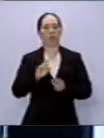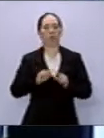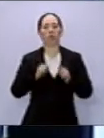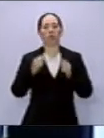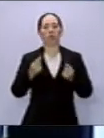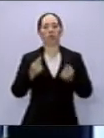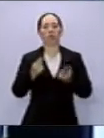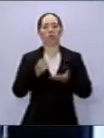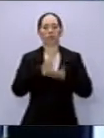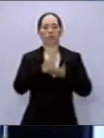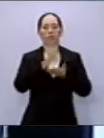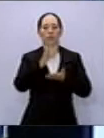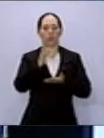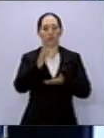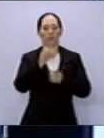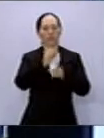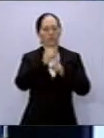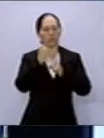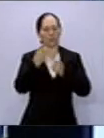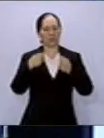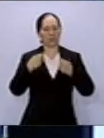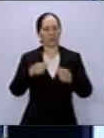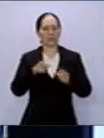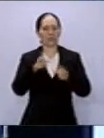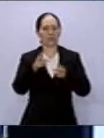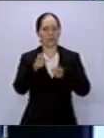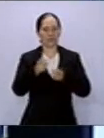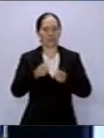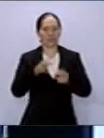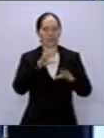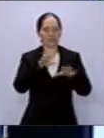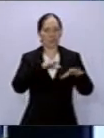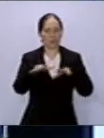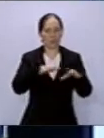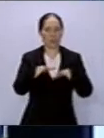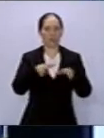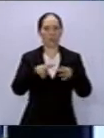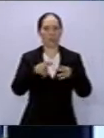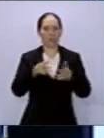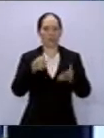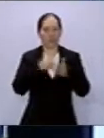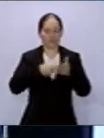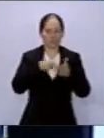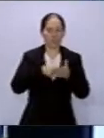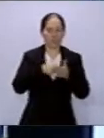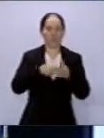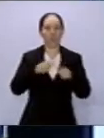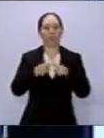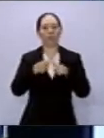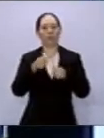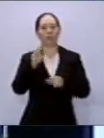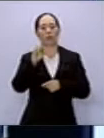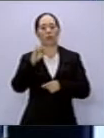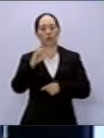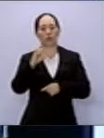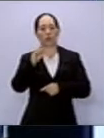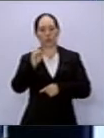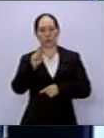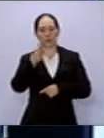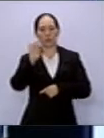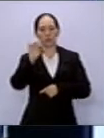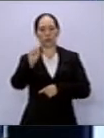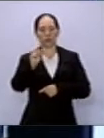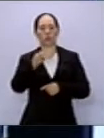instrumento a sociedade tem ainda que brigar muito se organizar muito para é importante seja efetivamente a